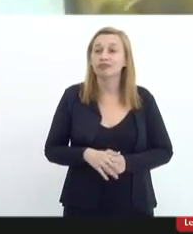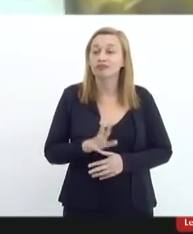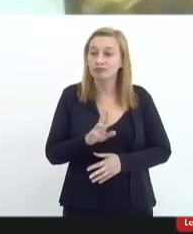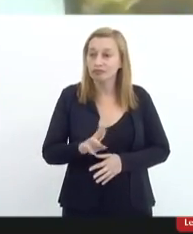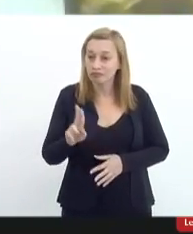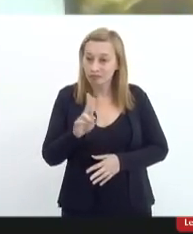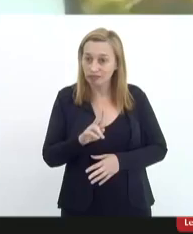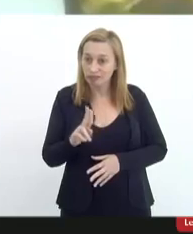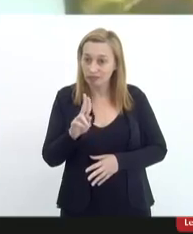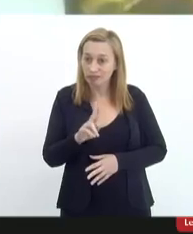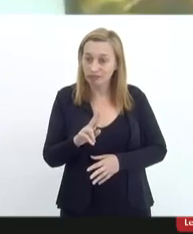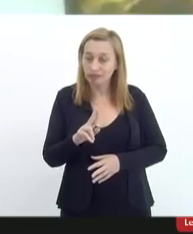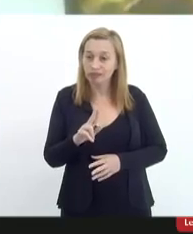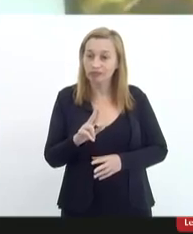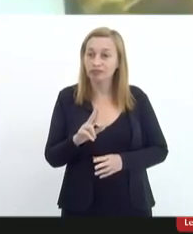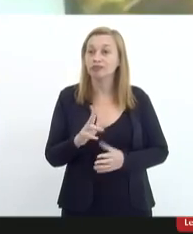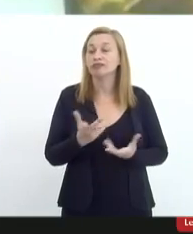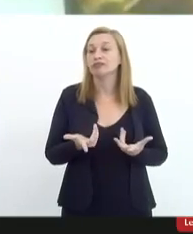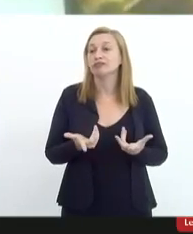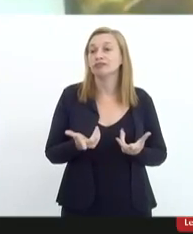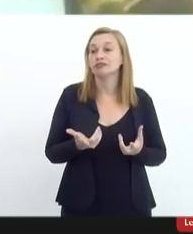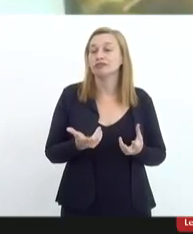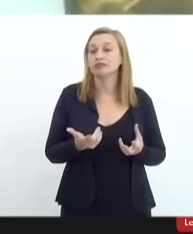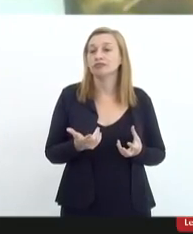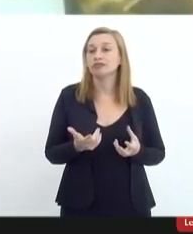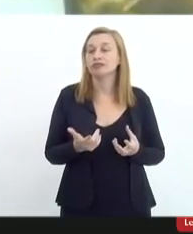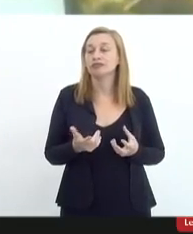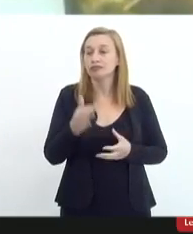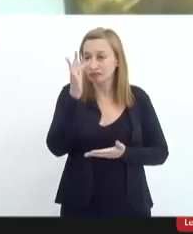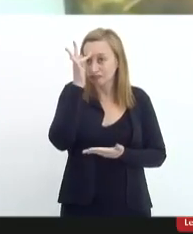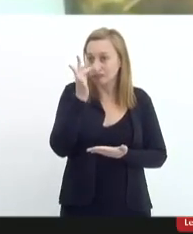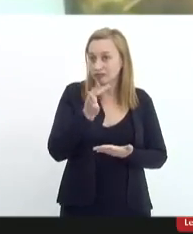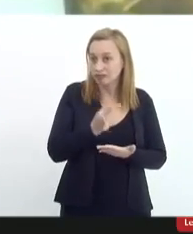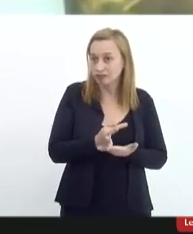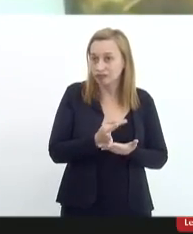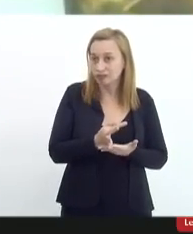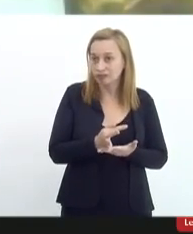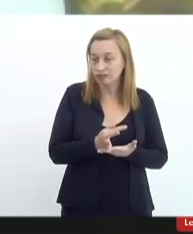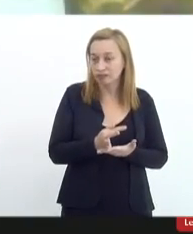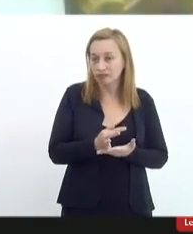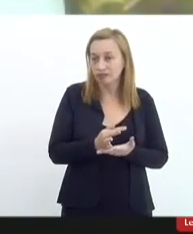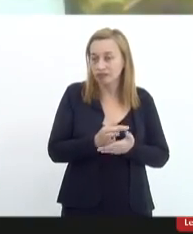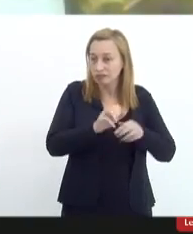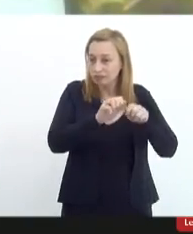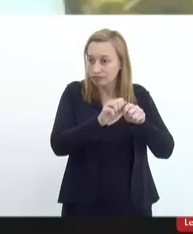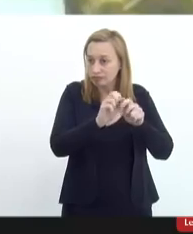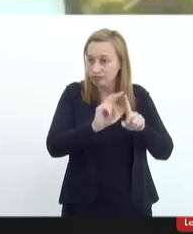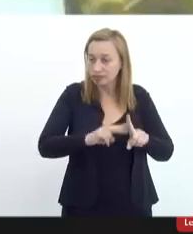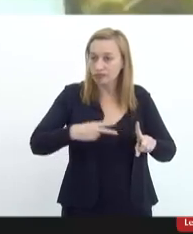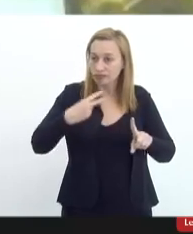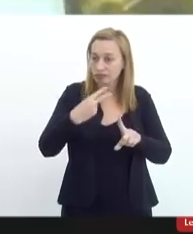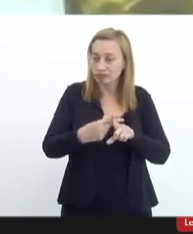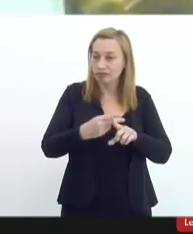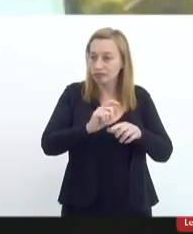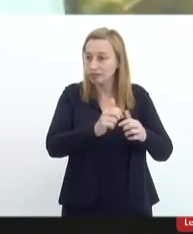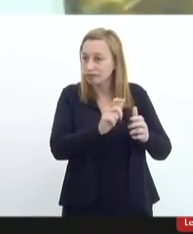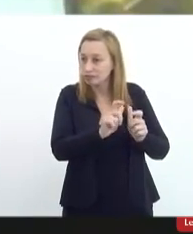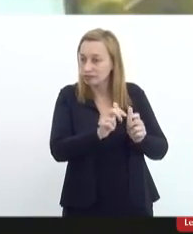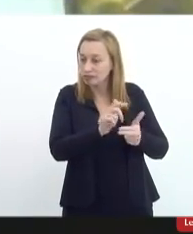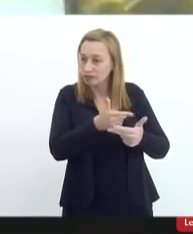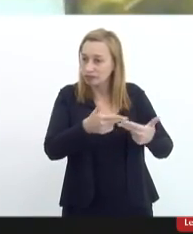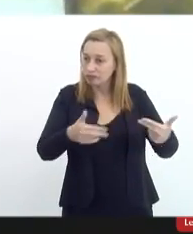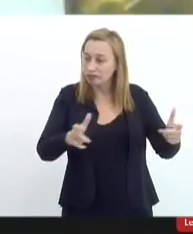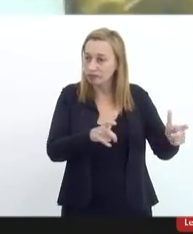utilizarmos desse mecanismo e tenho fé que isso seja replicado em todo o